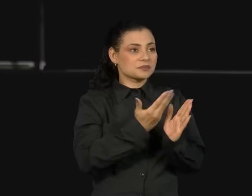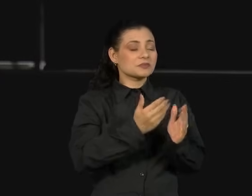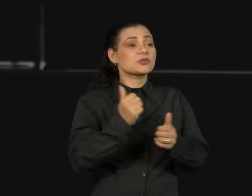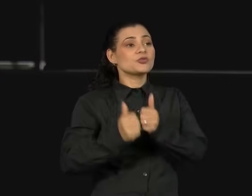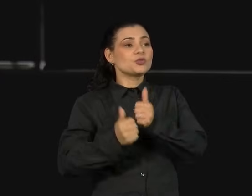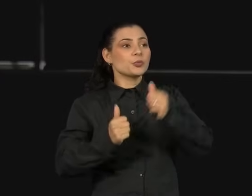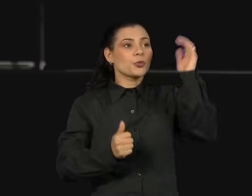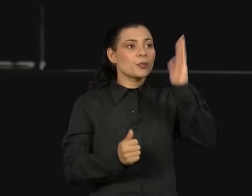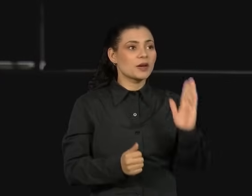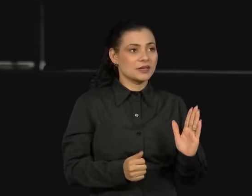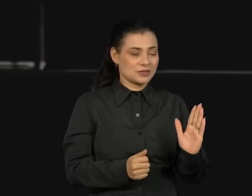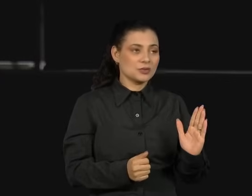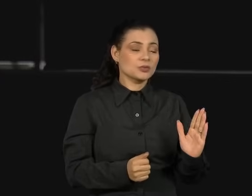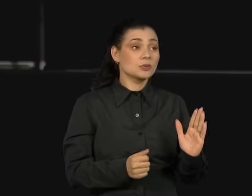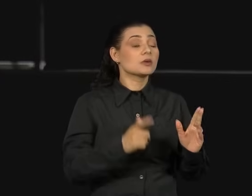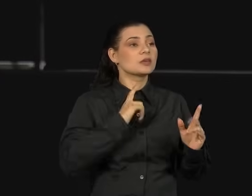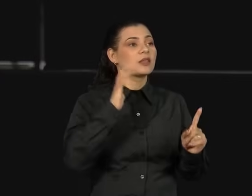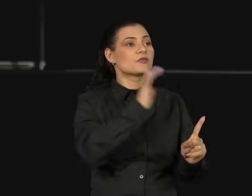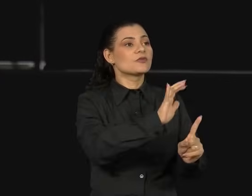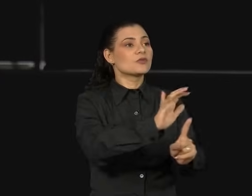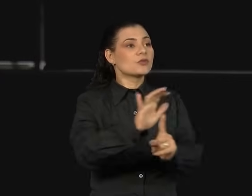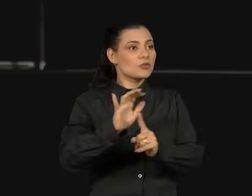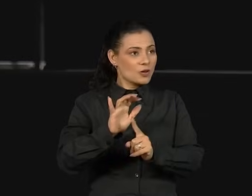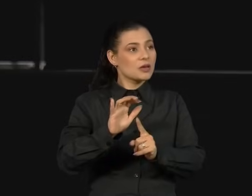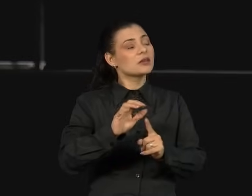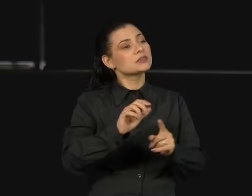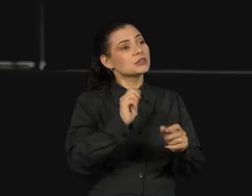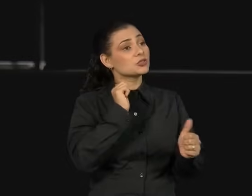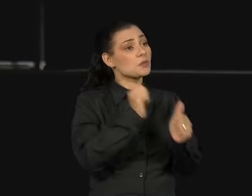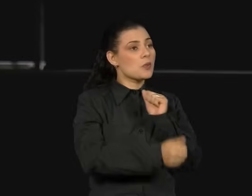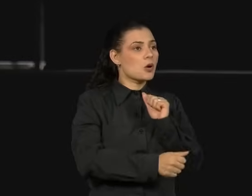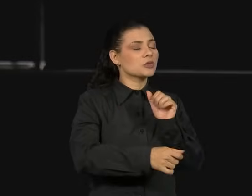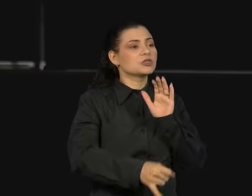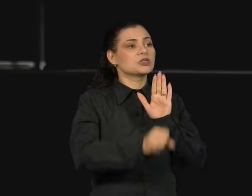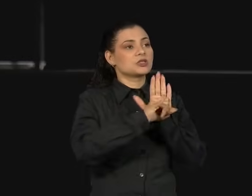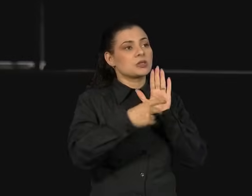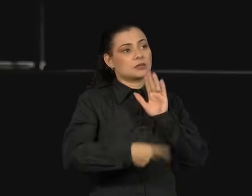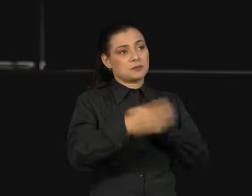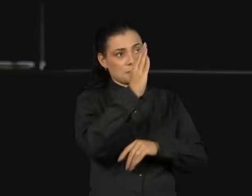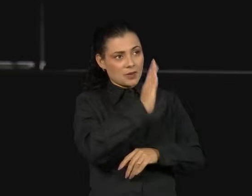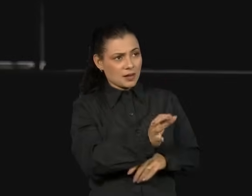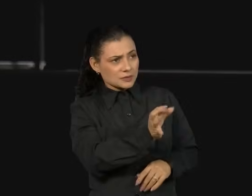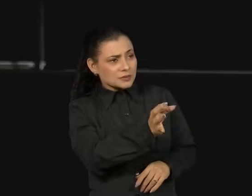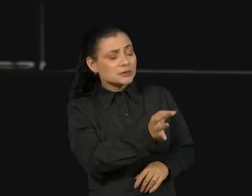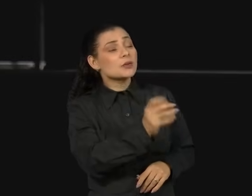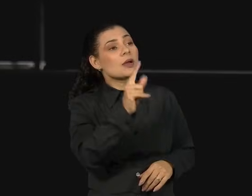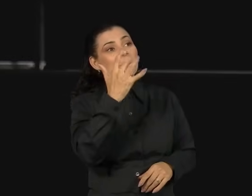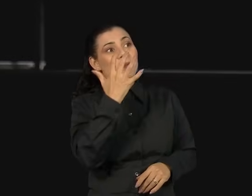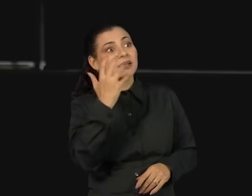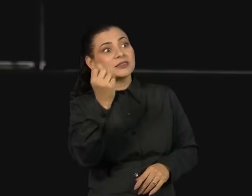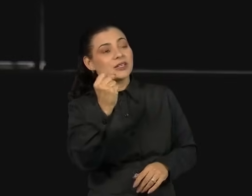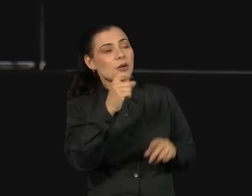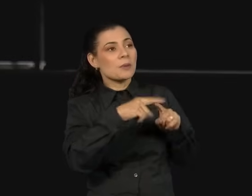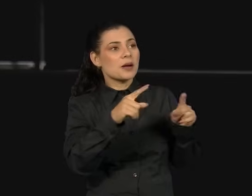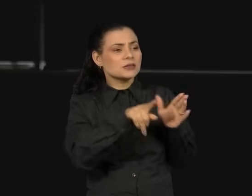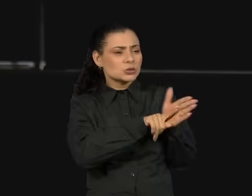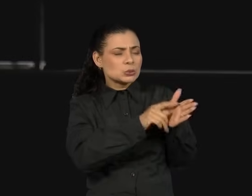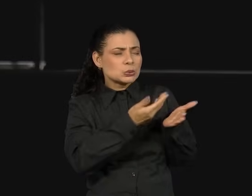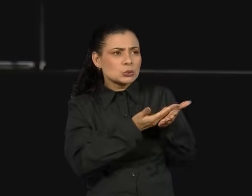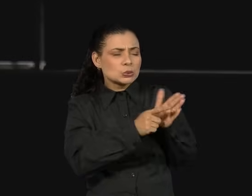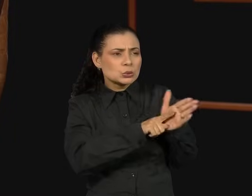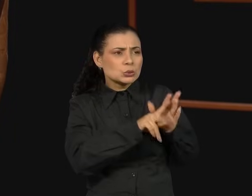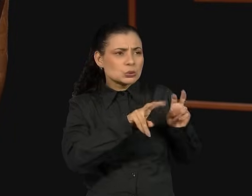e o Brasil, né? Que trata da influência desse esporte na identidade brasileira. É uma paixão que virou objeto de estudo